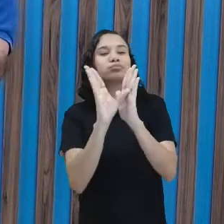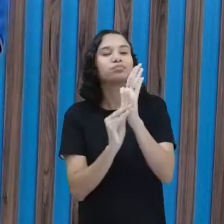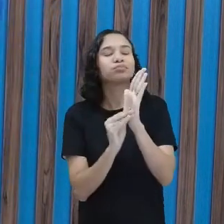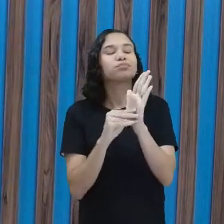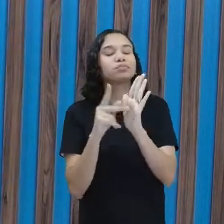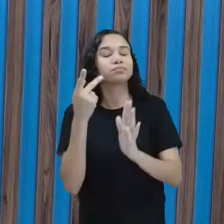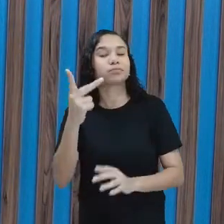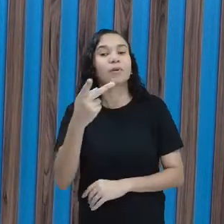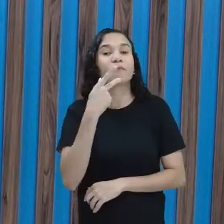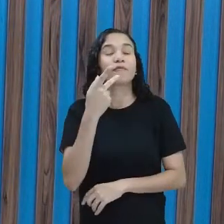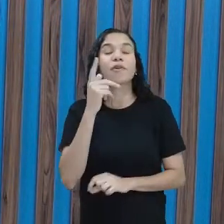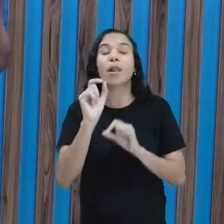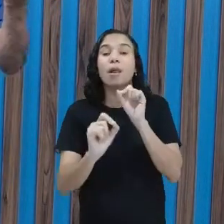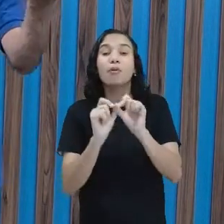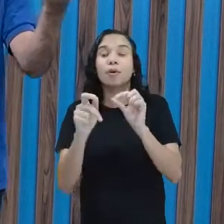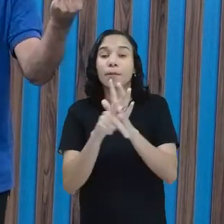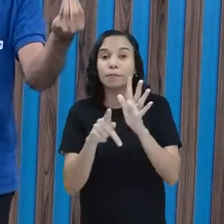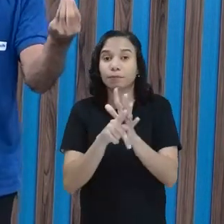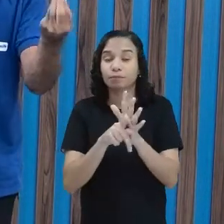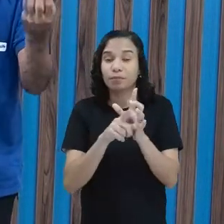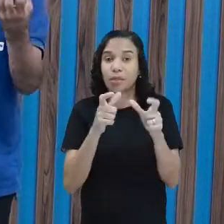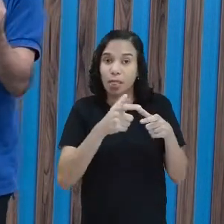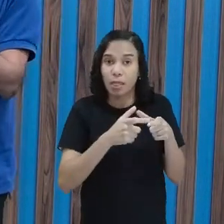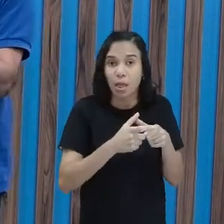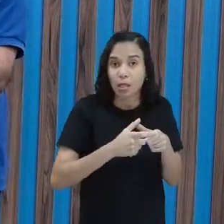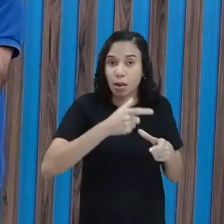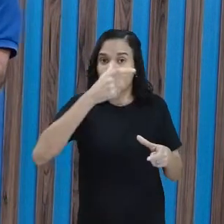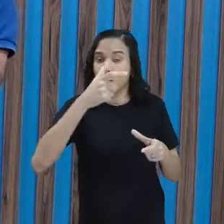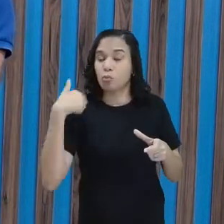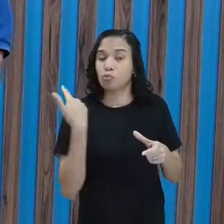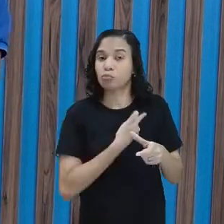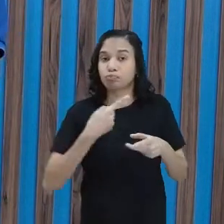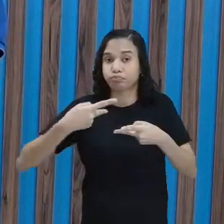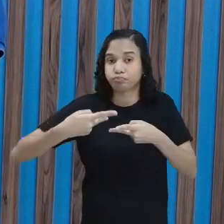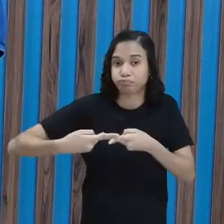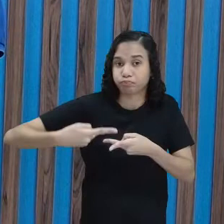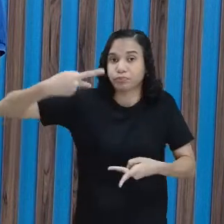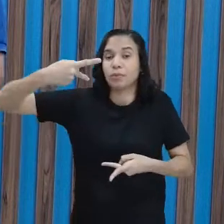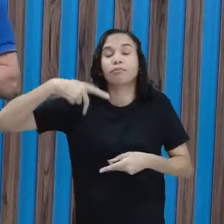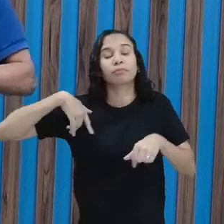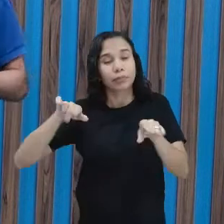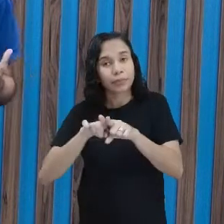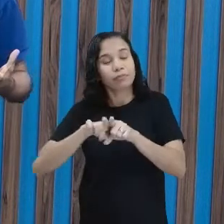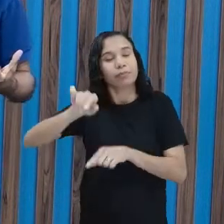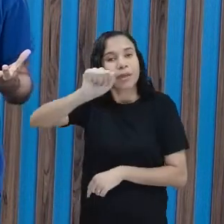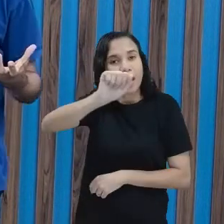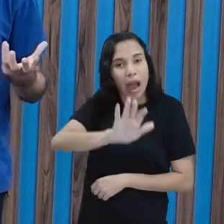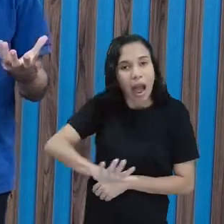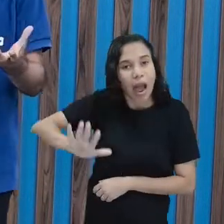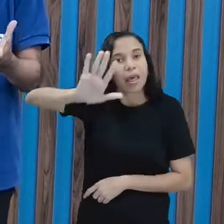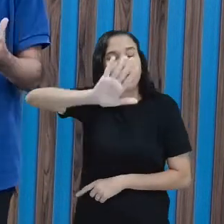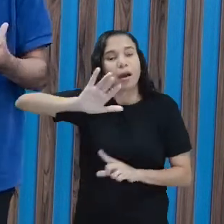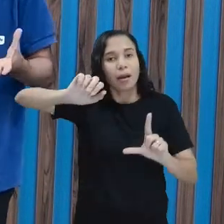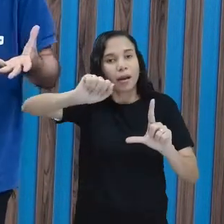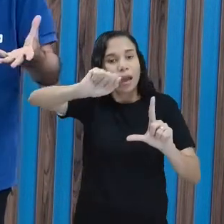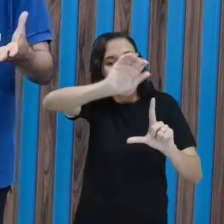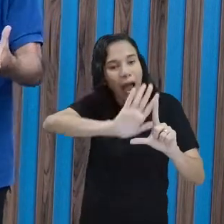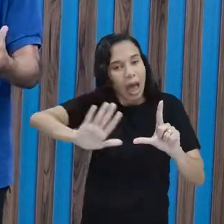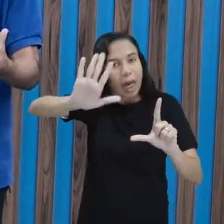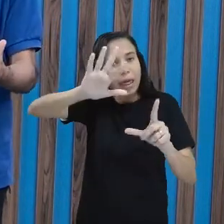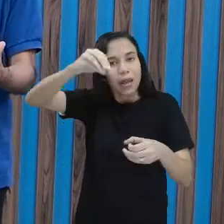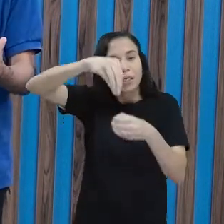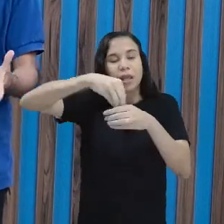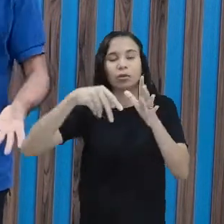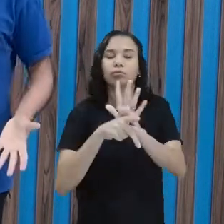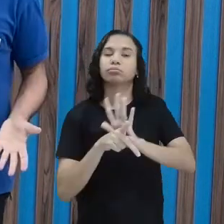Para falar de prisma, para falar de cilindro, a gente tem que lembrar um pouquinho de área. A área das figuras planas, que é a região